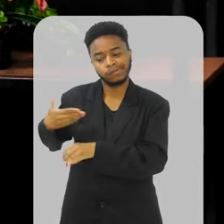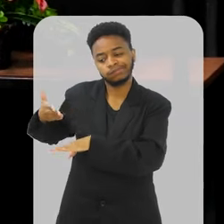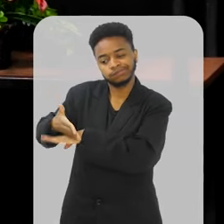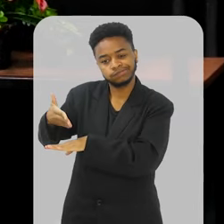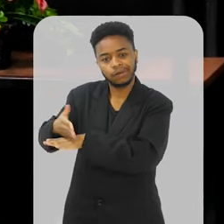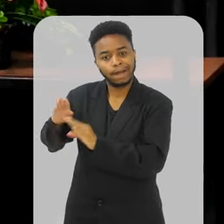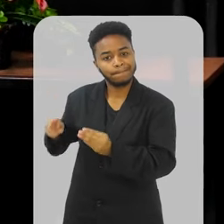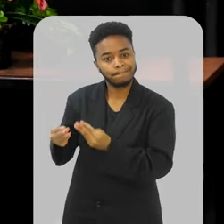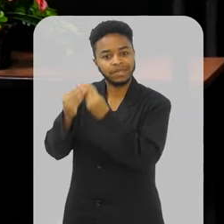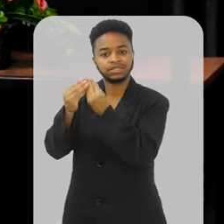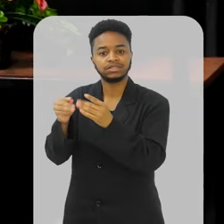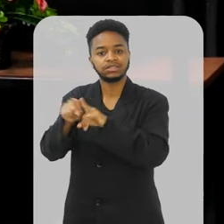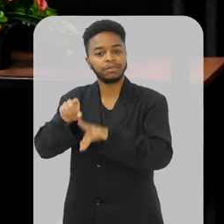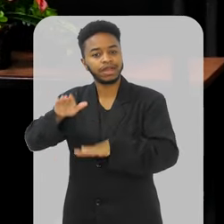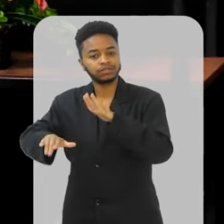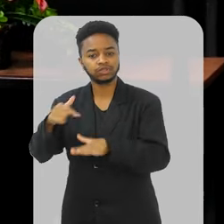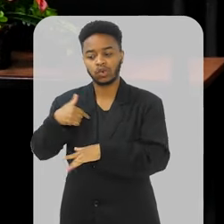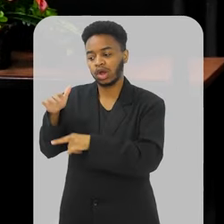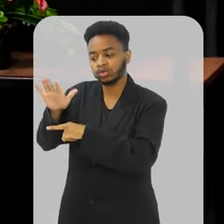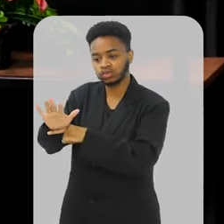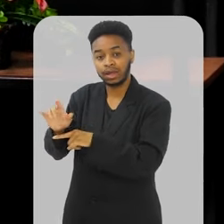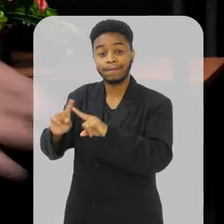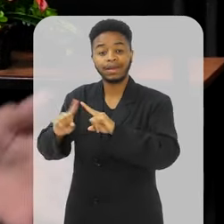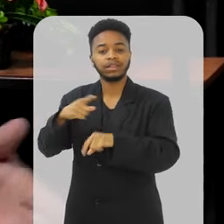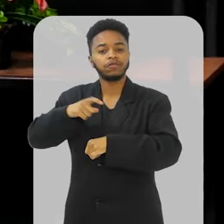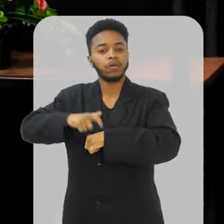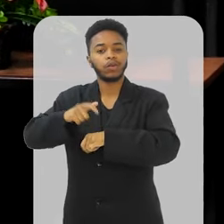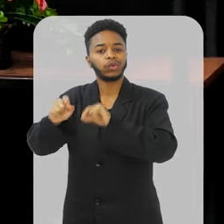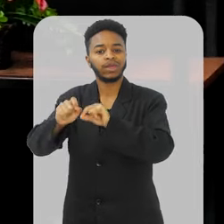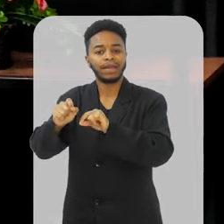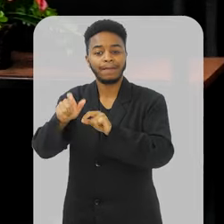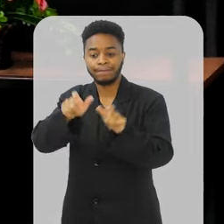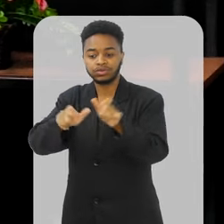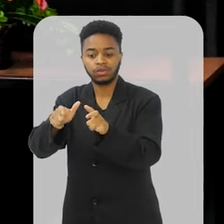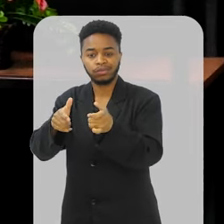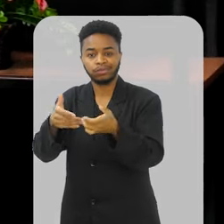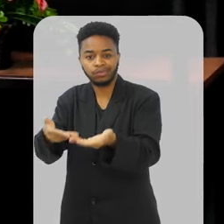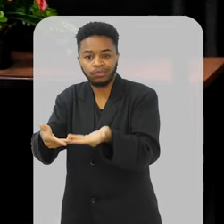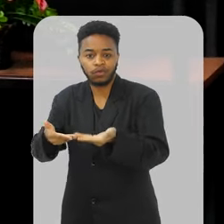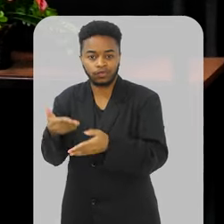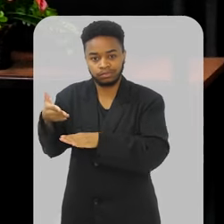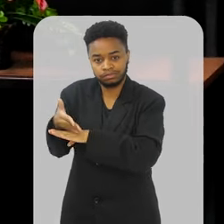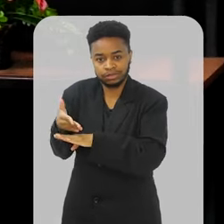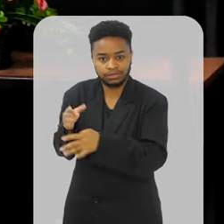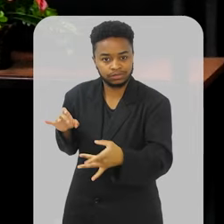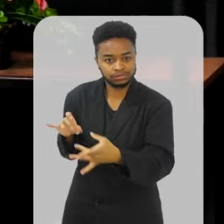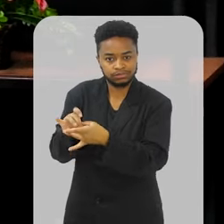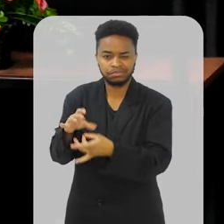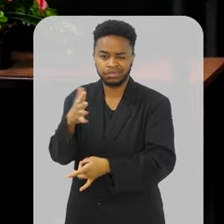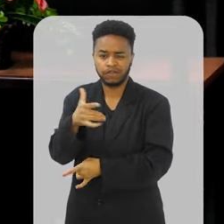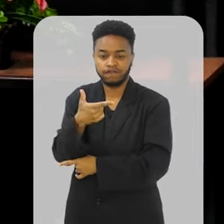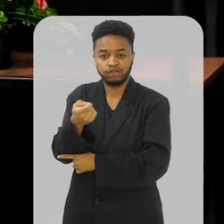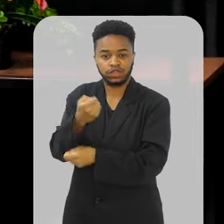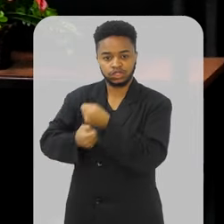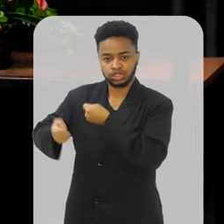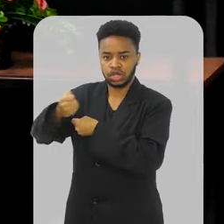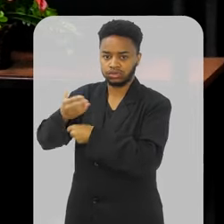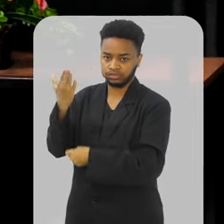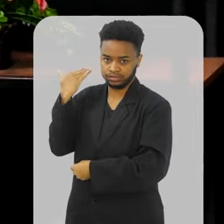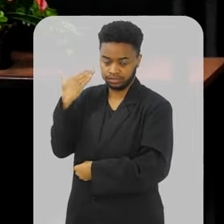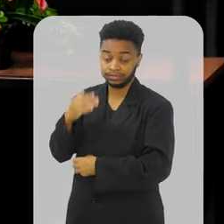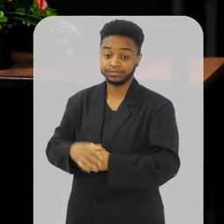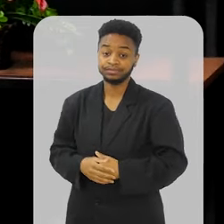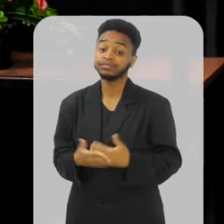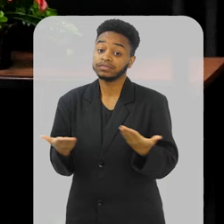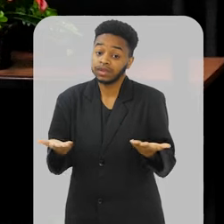missas lá e algumas vezes ajudar até que recebi o convite de ingressar na Irmandade e isso há mais de 20 anos atrás